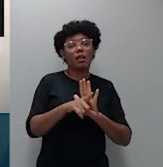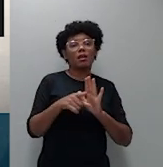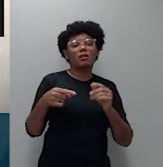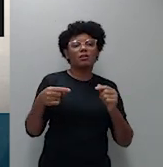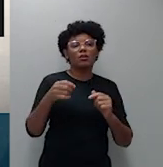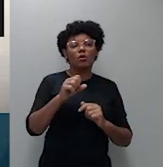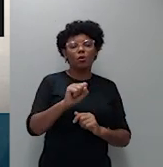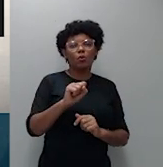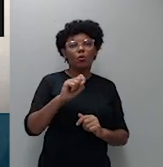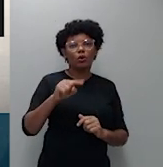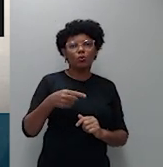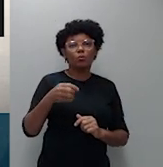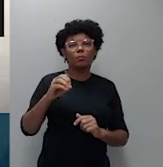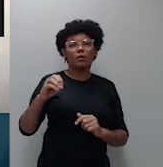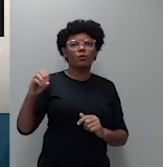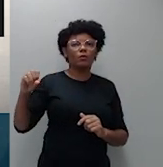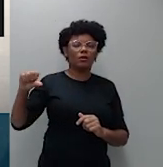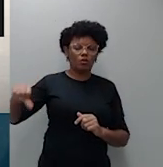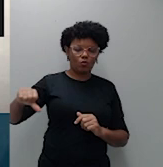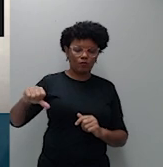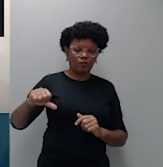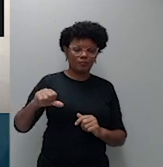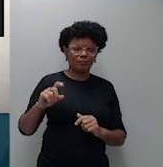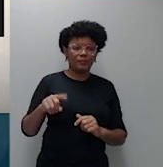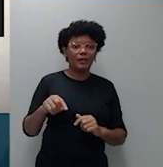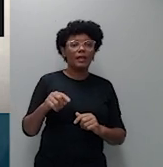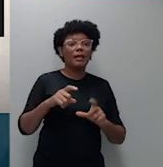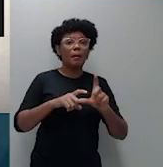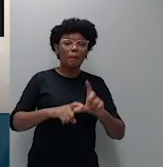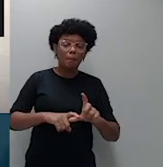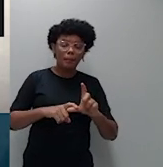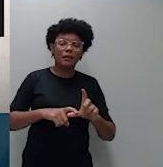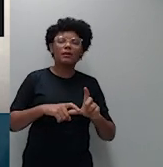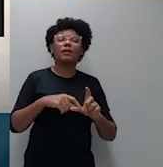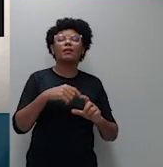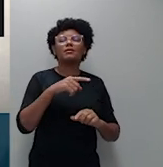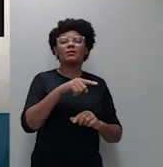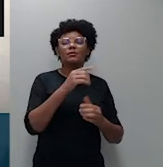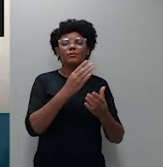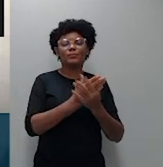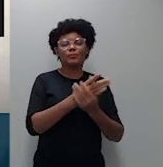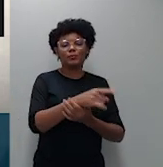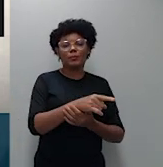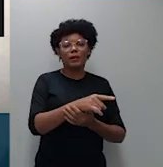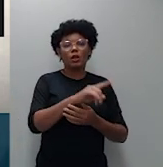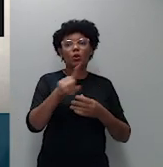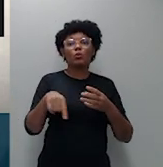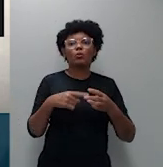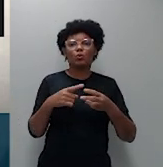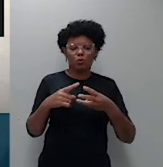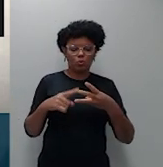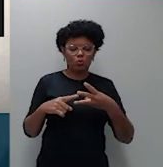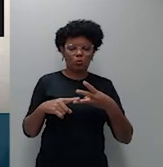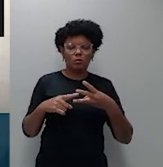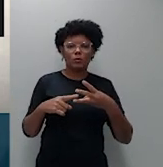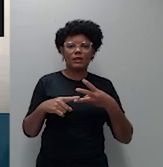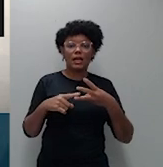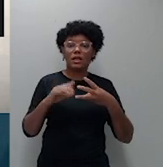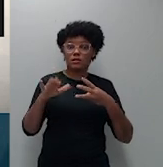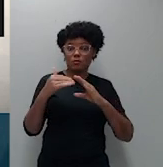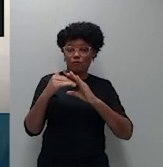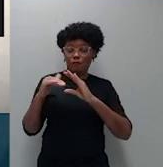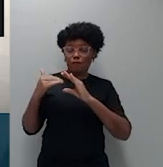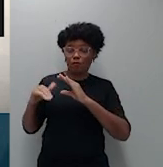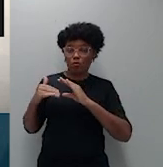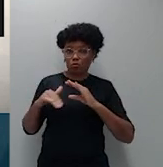independentemente da pendência da ação executiva no item terceiro no blog que encaminhamos